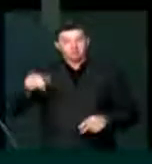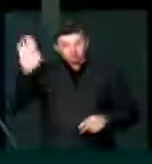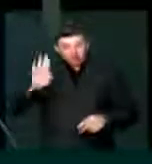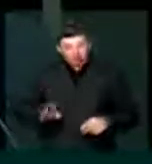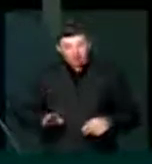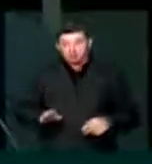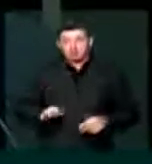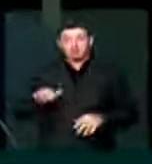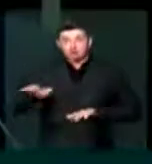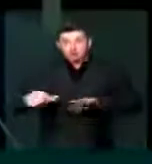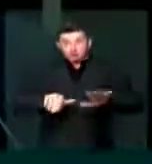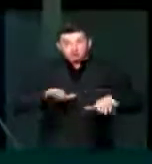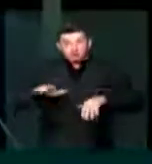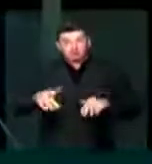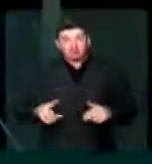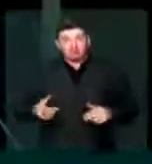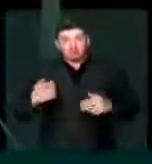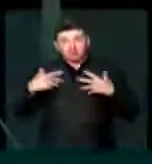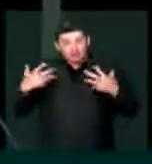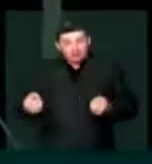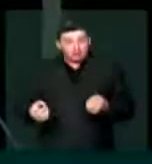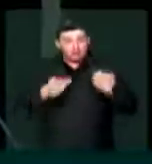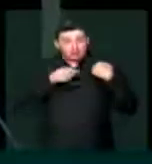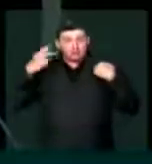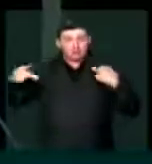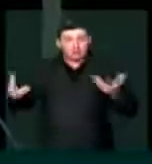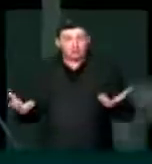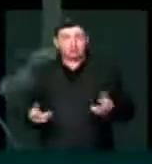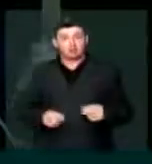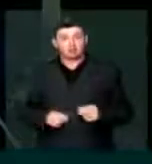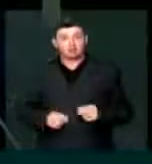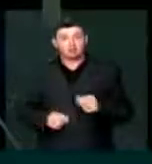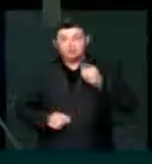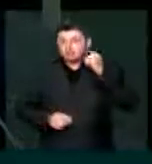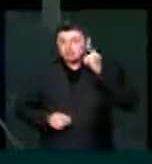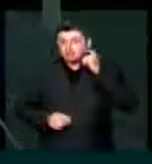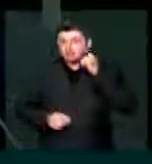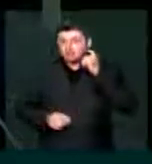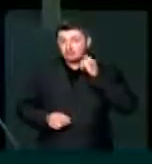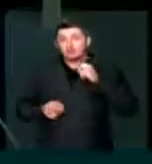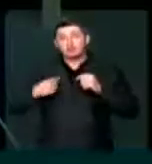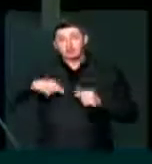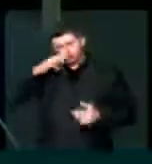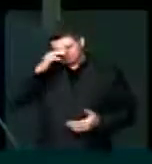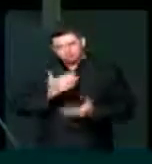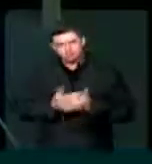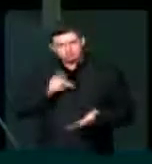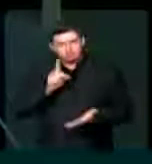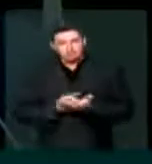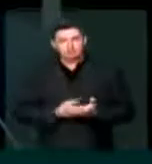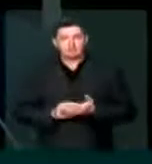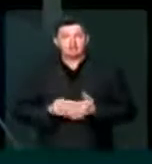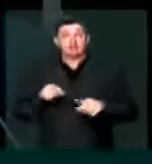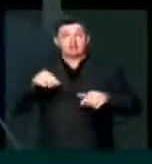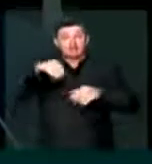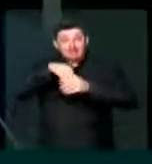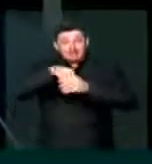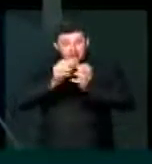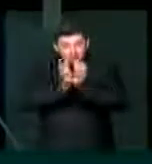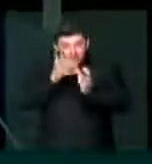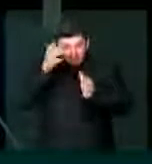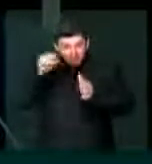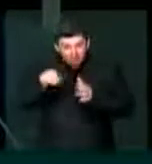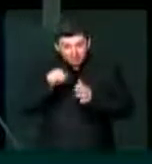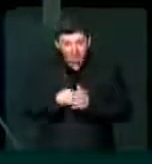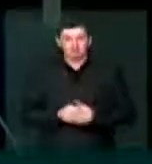brasileiro são convocados a assumir o seu papel histórico. E nós temos a firme convicção de que dentro desses partidos,